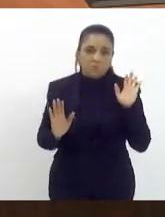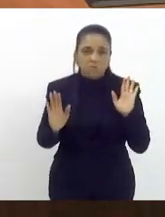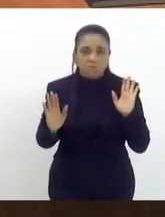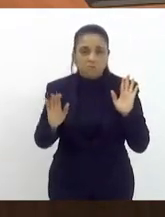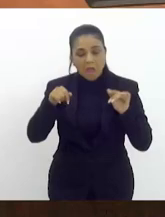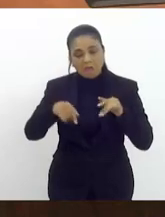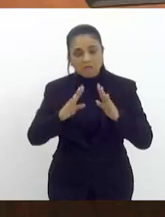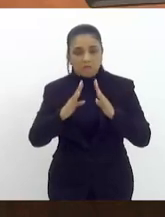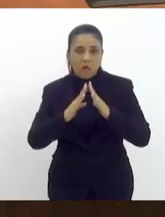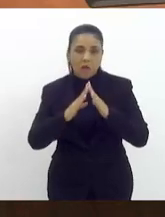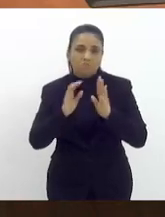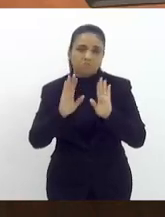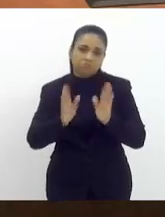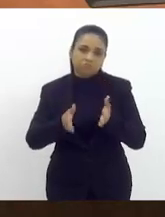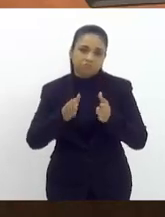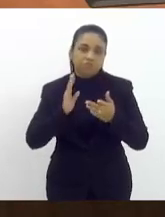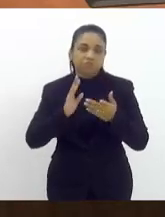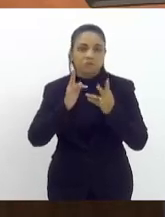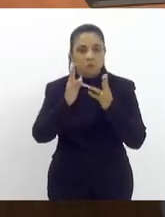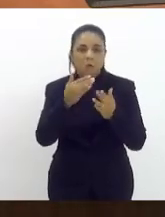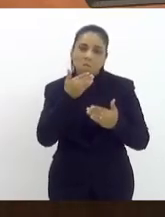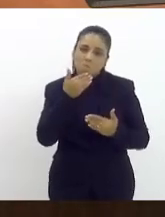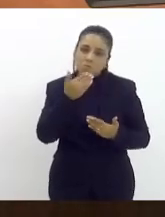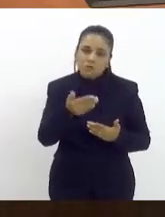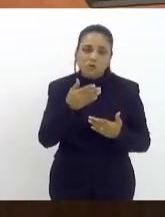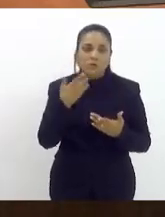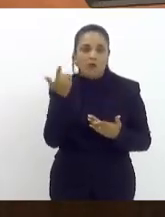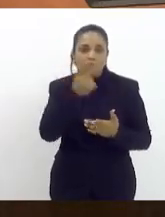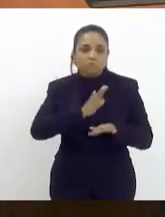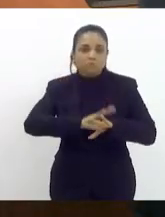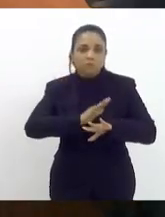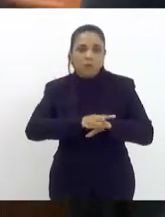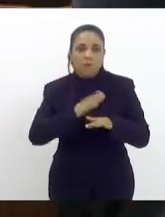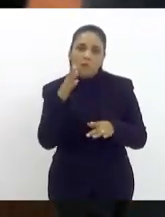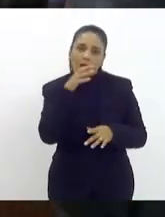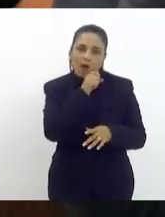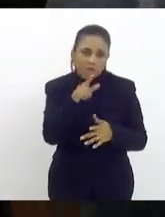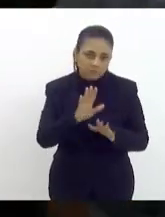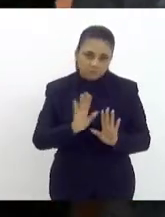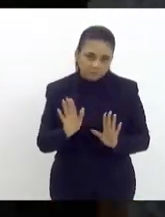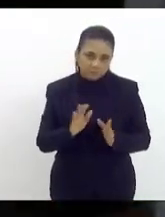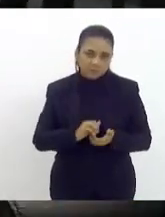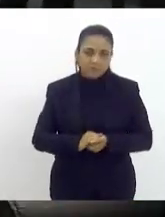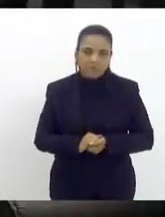eu queria fazer esse apelo à Vossa Excelência para ganhar tempo. Nada vai ser invalidado.